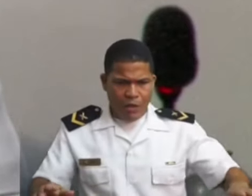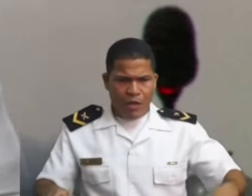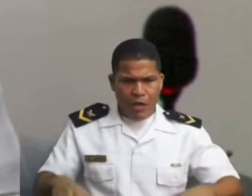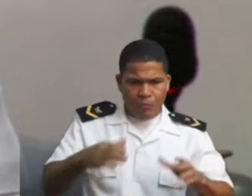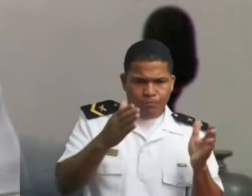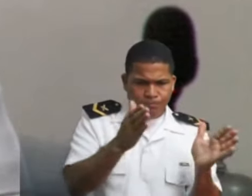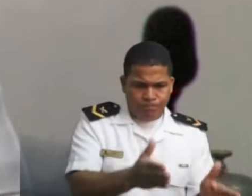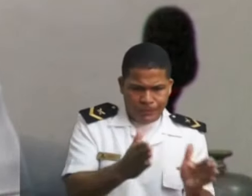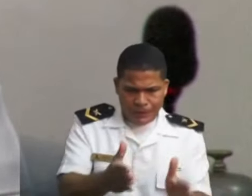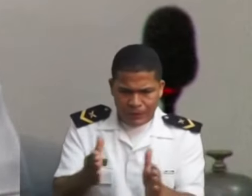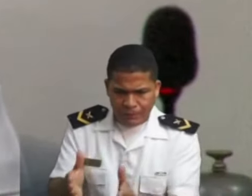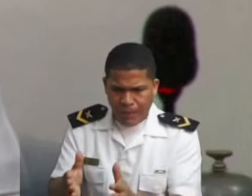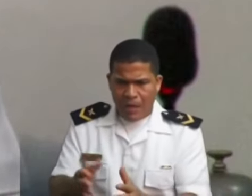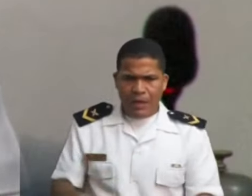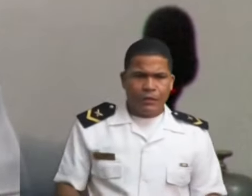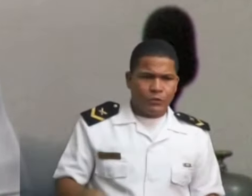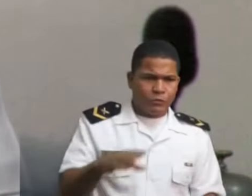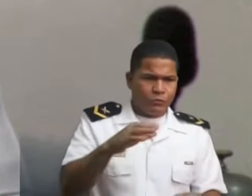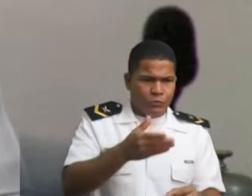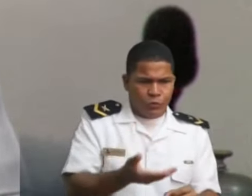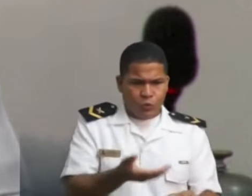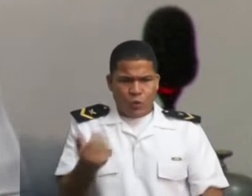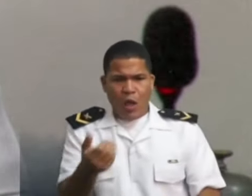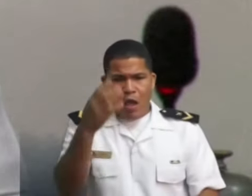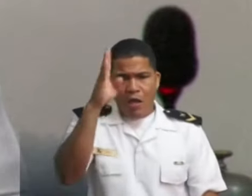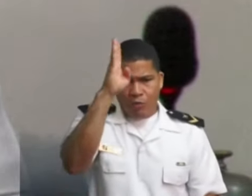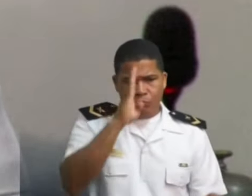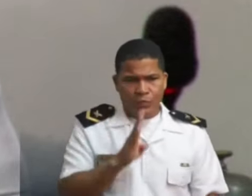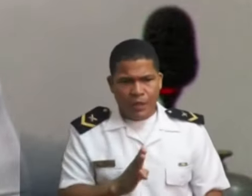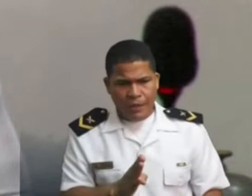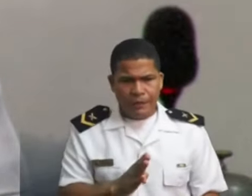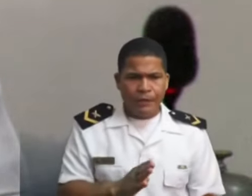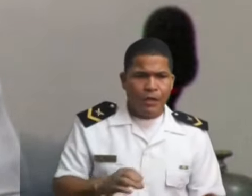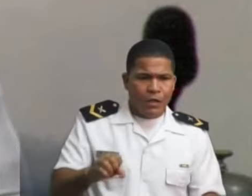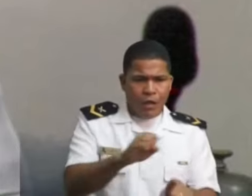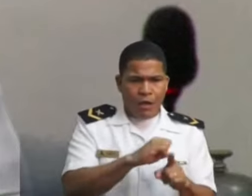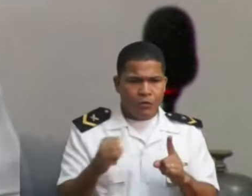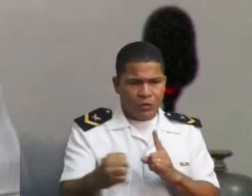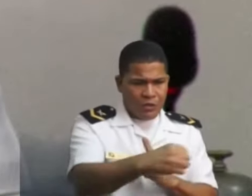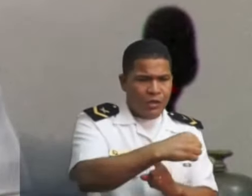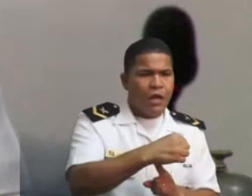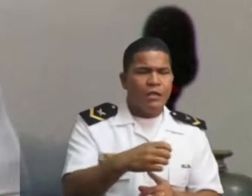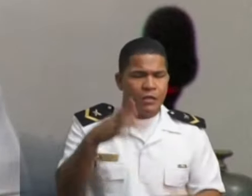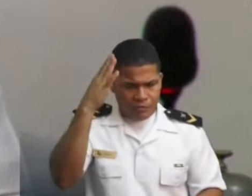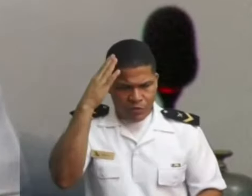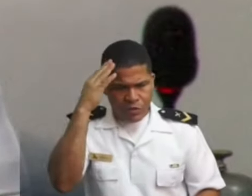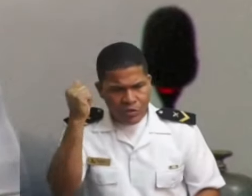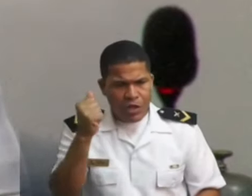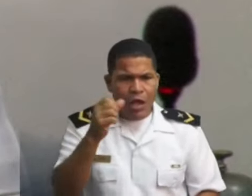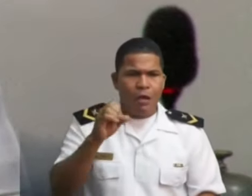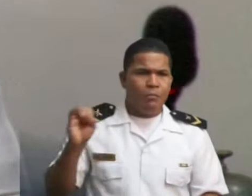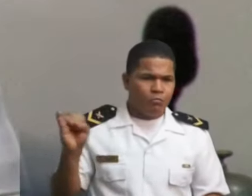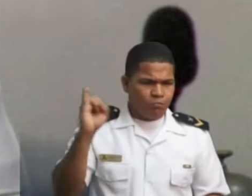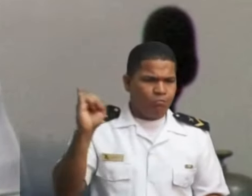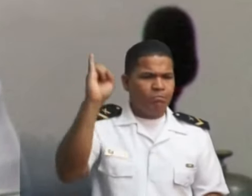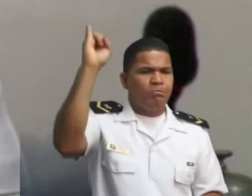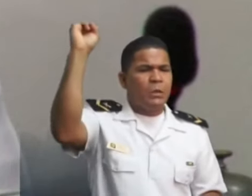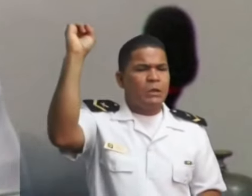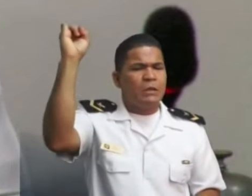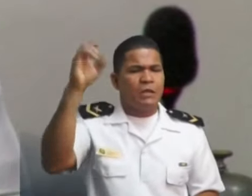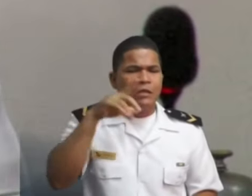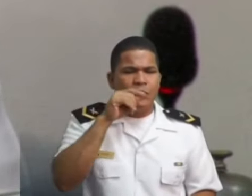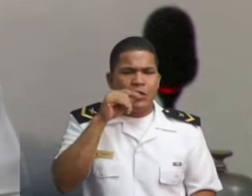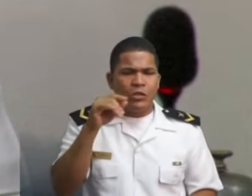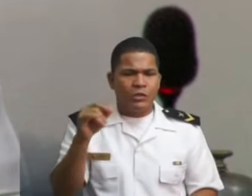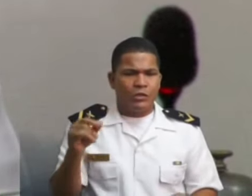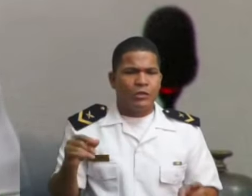internacionais, fundamental a sociedade ter clara percepção da vital importância do mar e hidrovias interiores